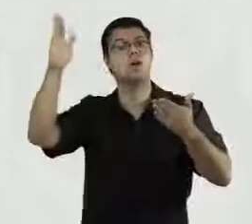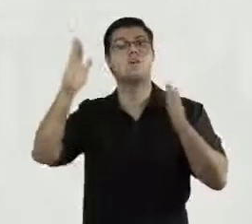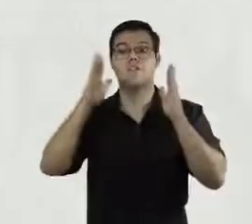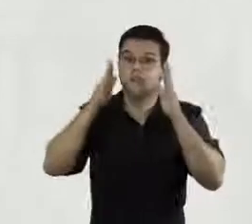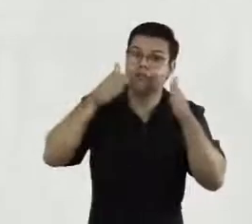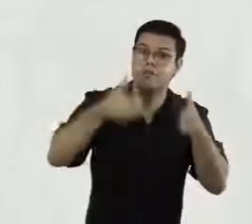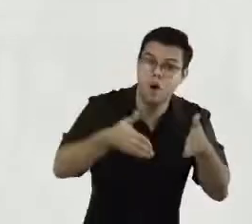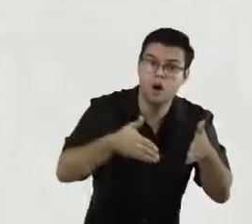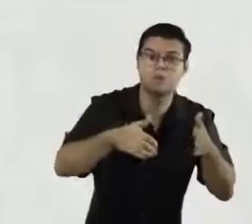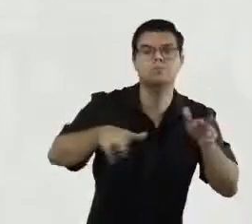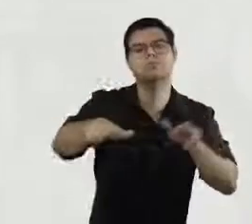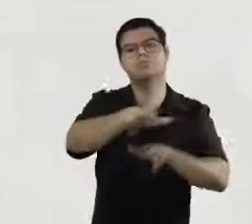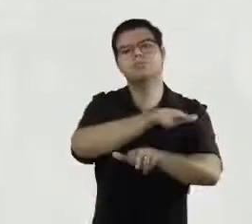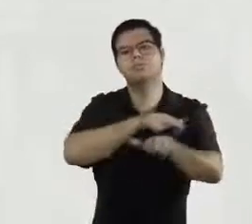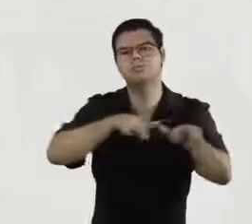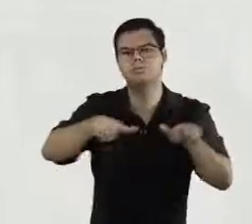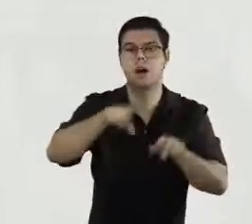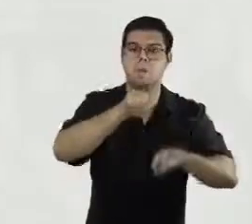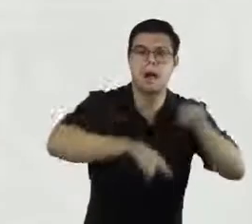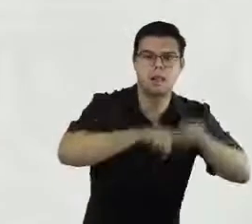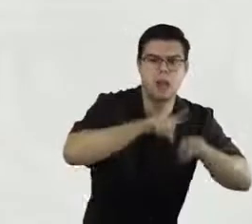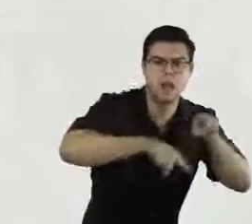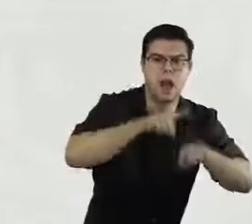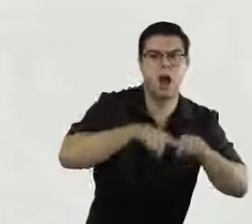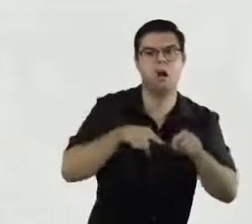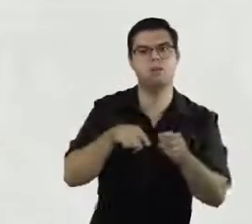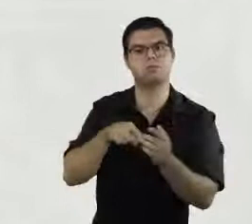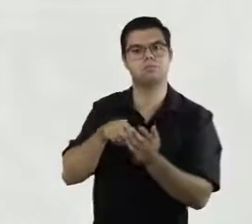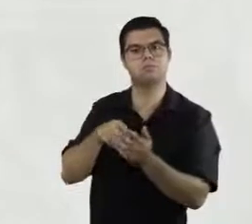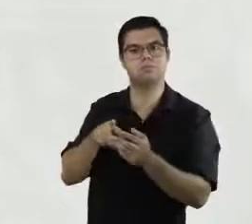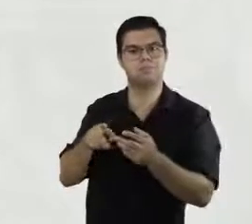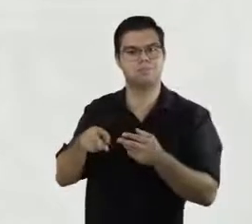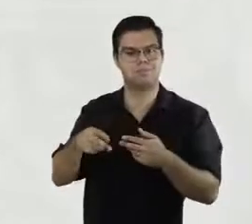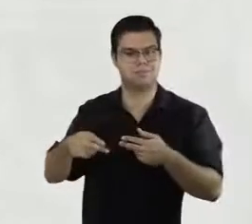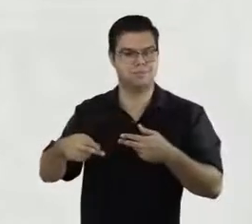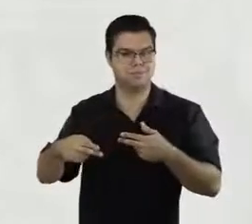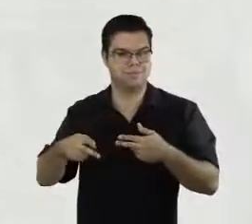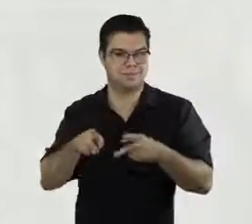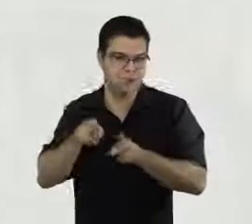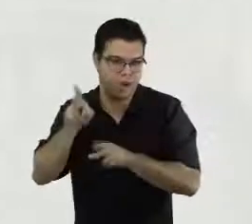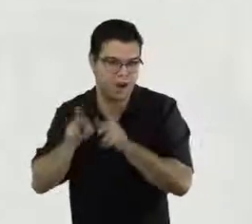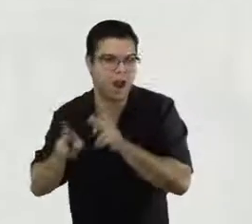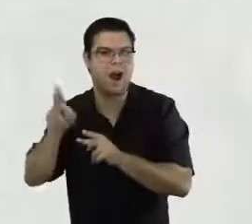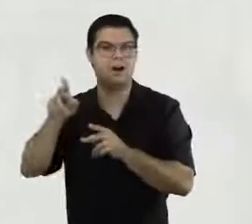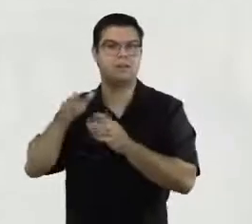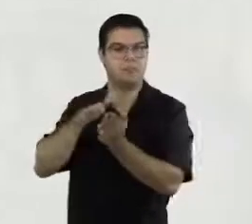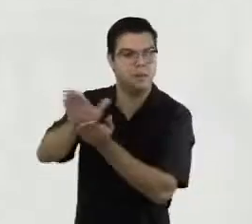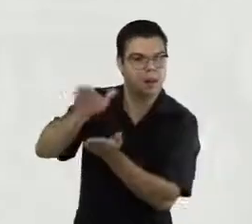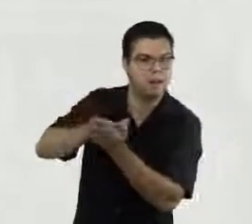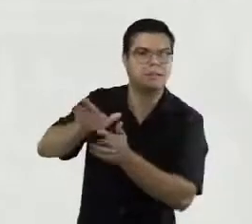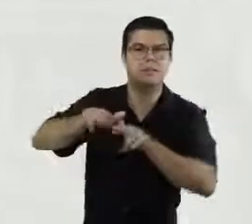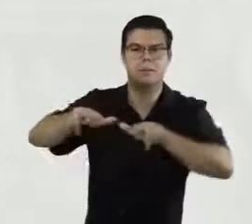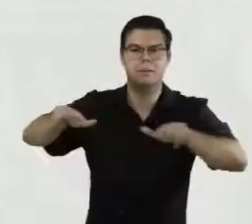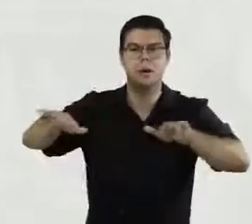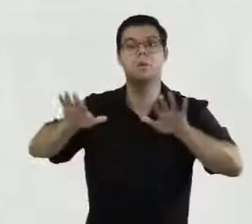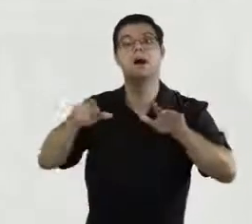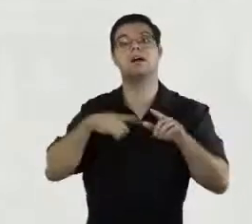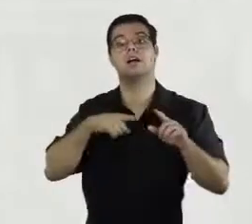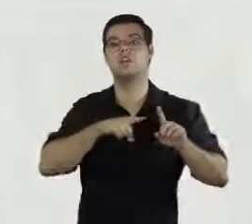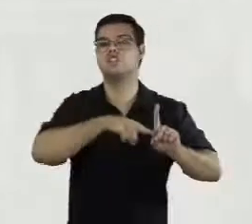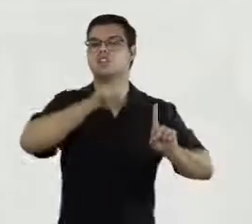aspectos materiais, editoriais, informativos e documentais. E a estatística aplicada